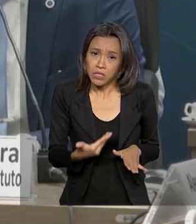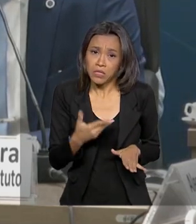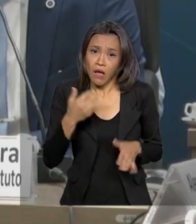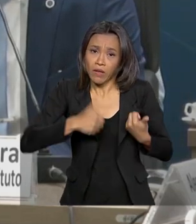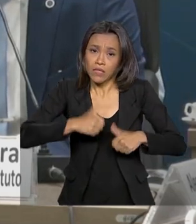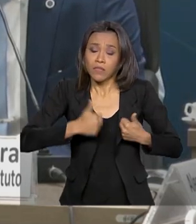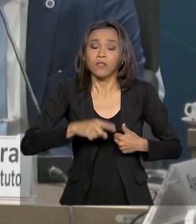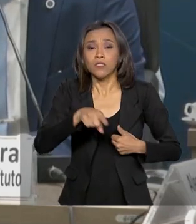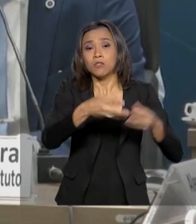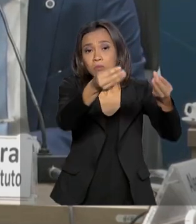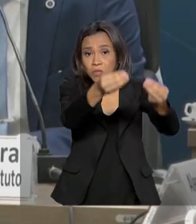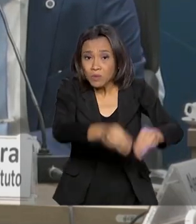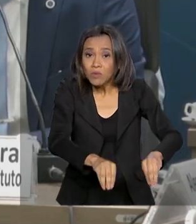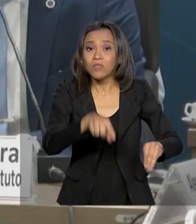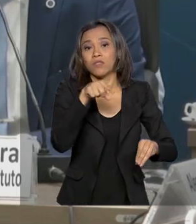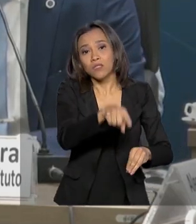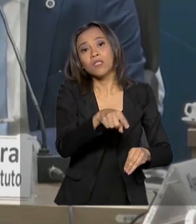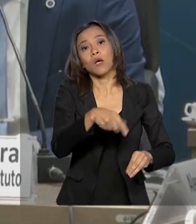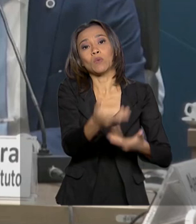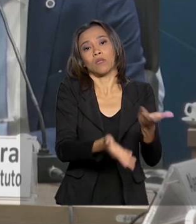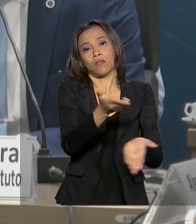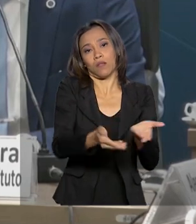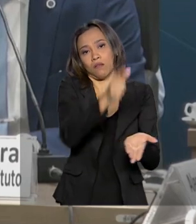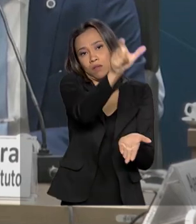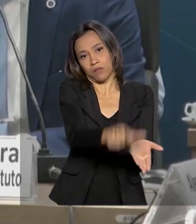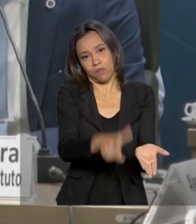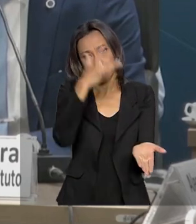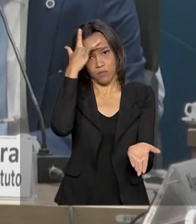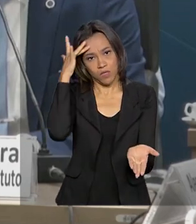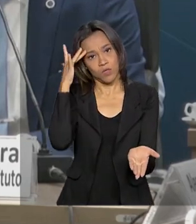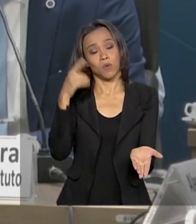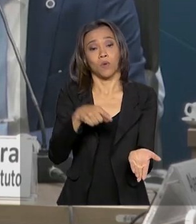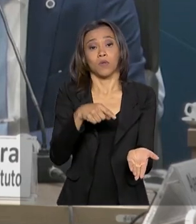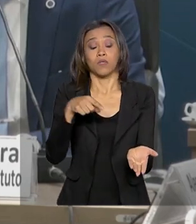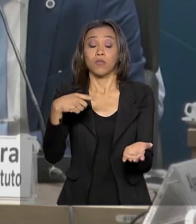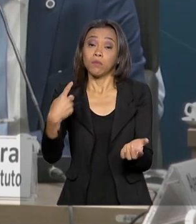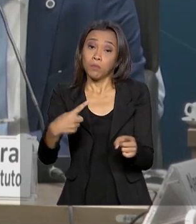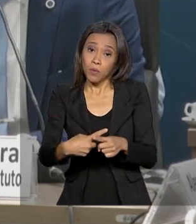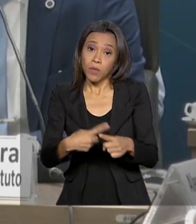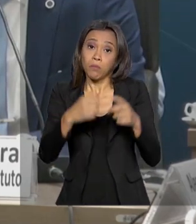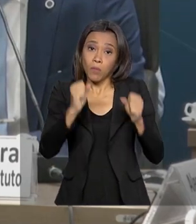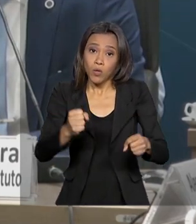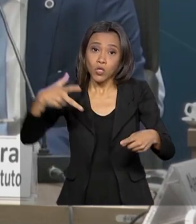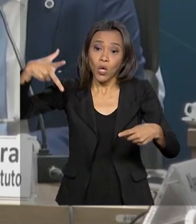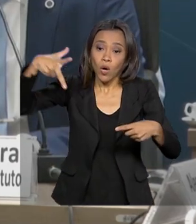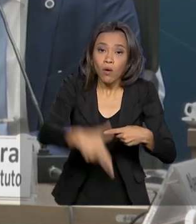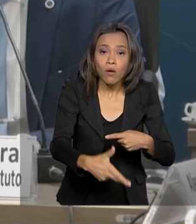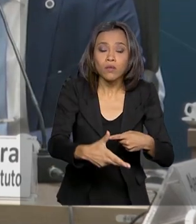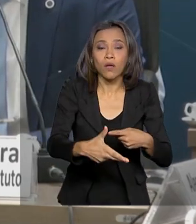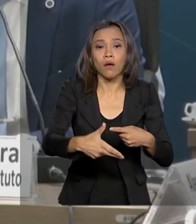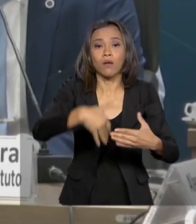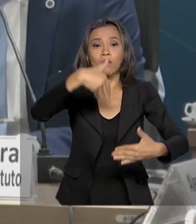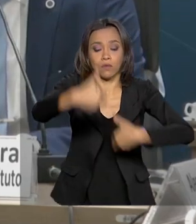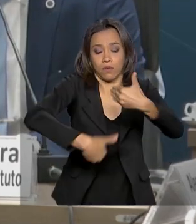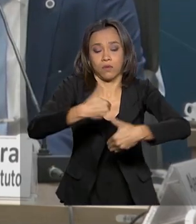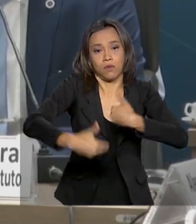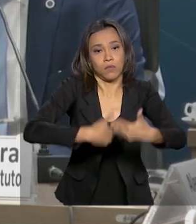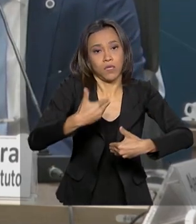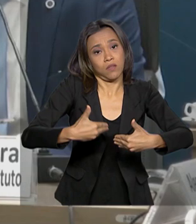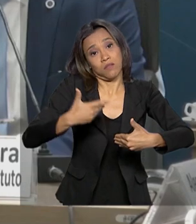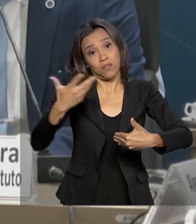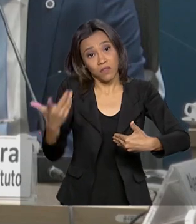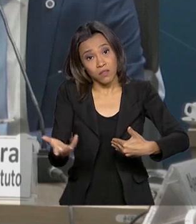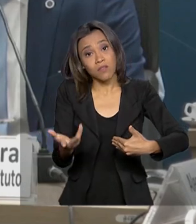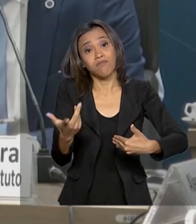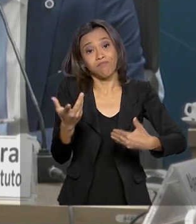prescritas por seus médicos, o que pode ocasionar uma descontinuidade de tratamentos e, por conseguinte, danos